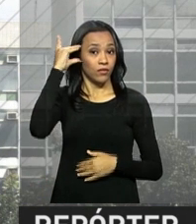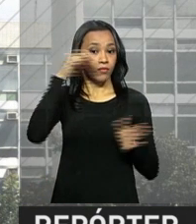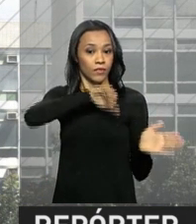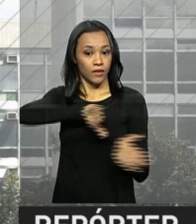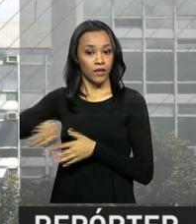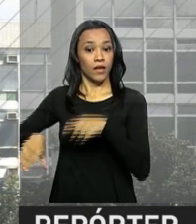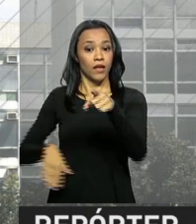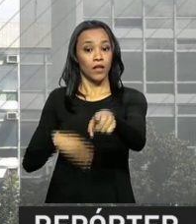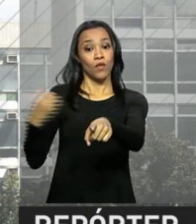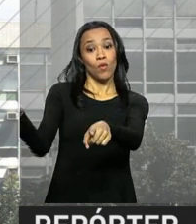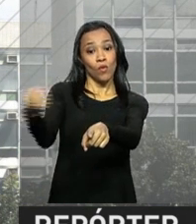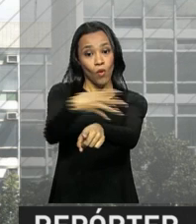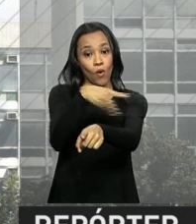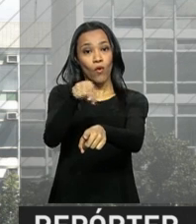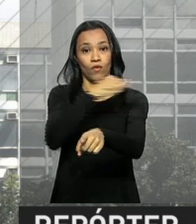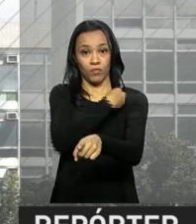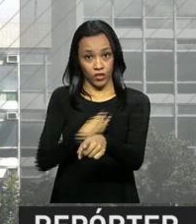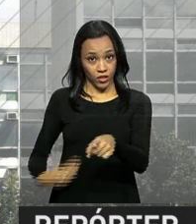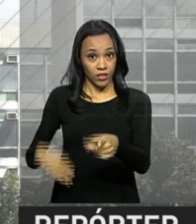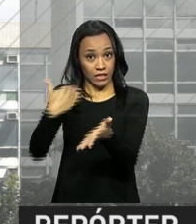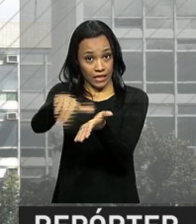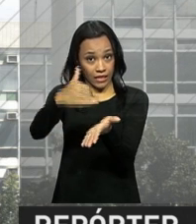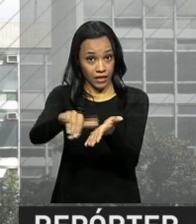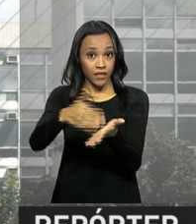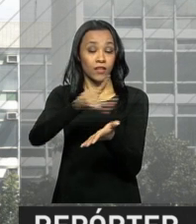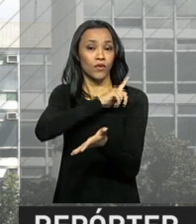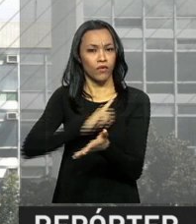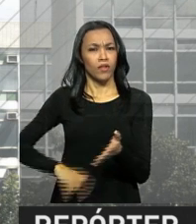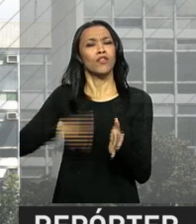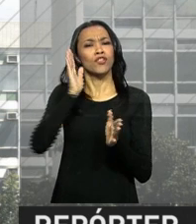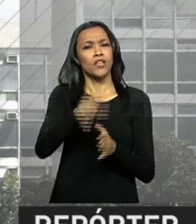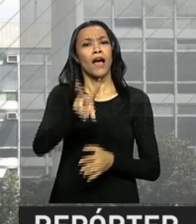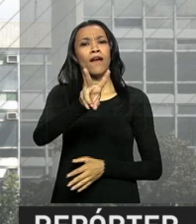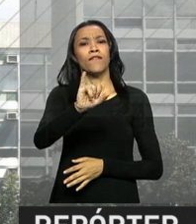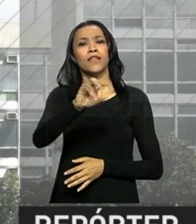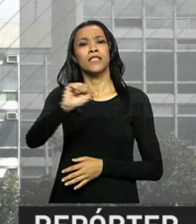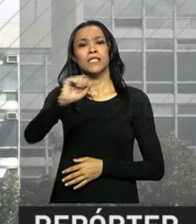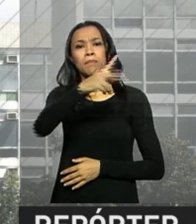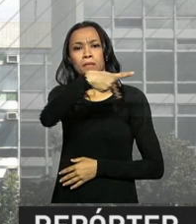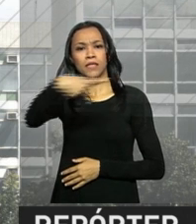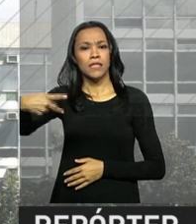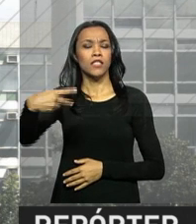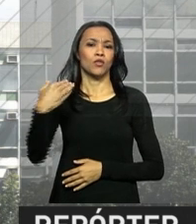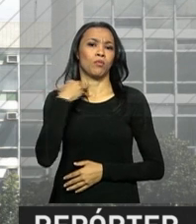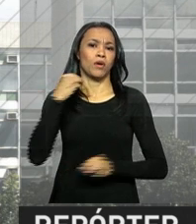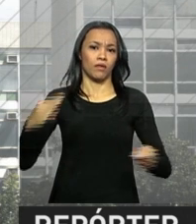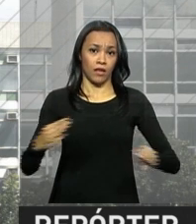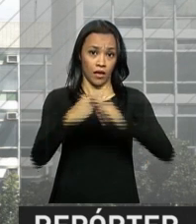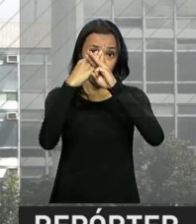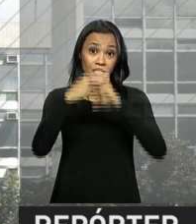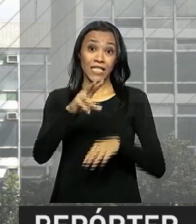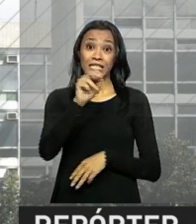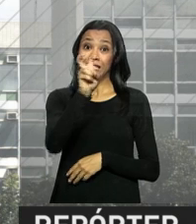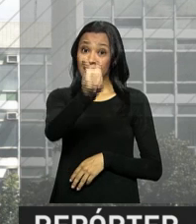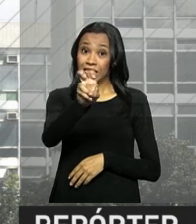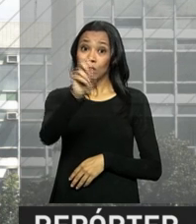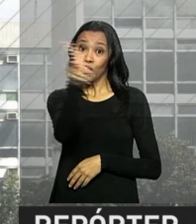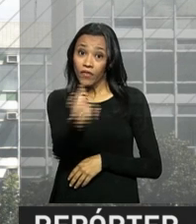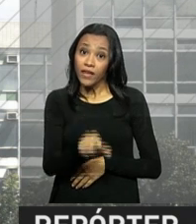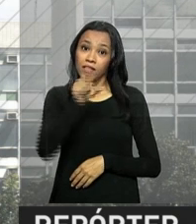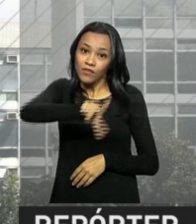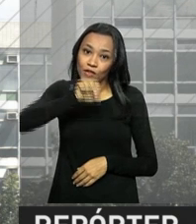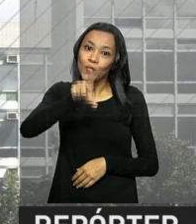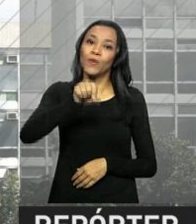da Secretaria de Governo. Ele já foi vice-presidente da Caixa Econômica e deputado federal eleito 5 vezes